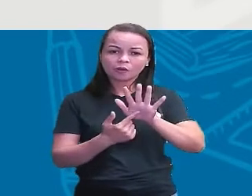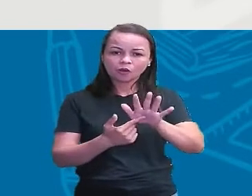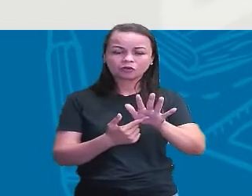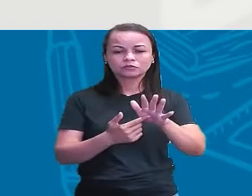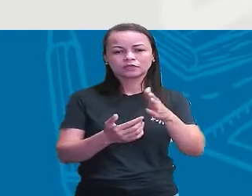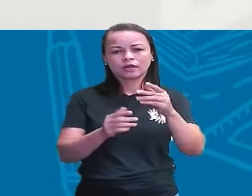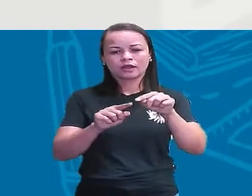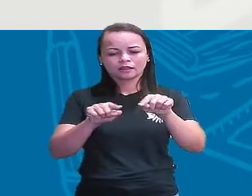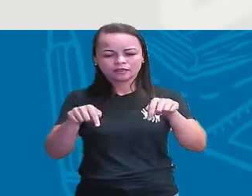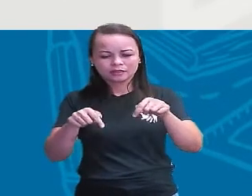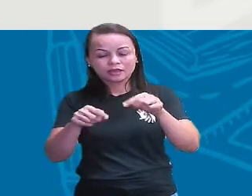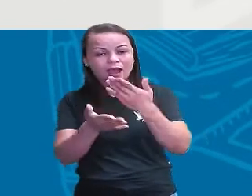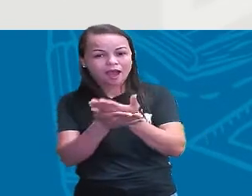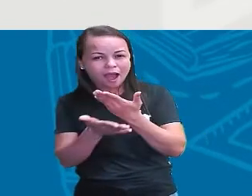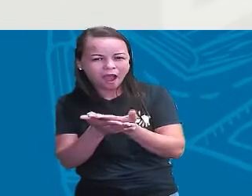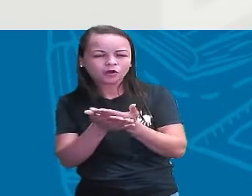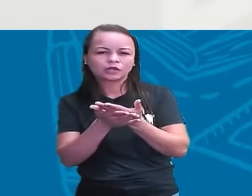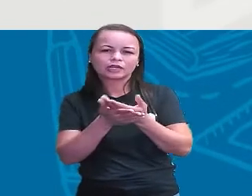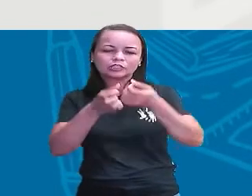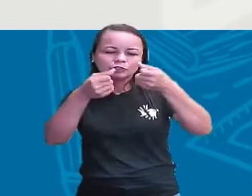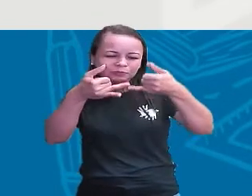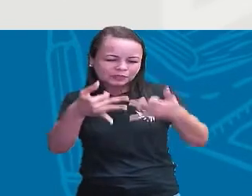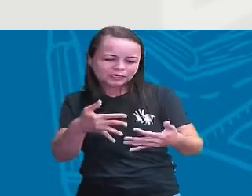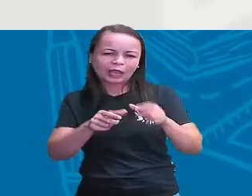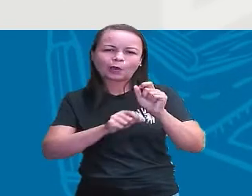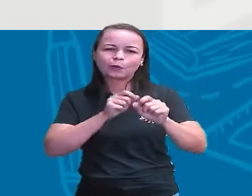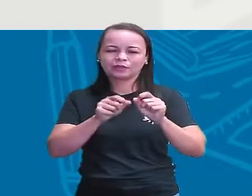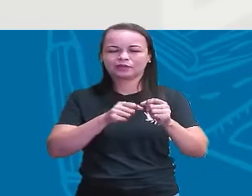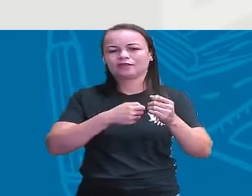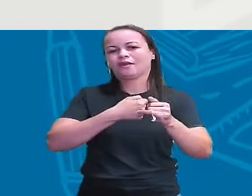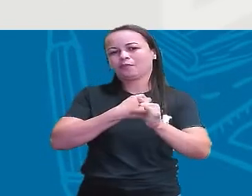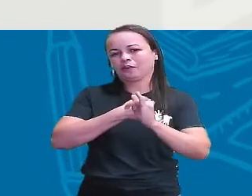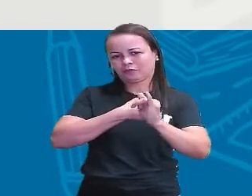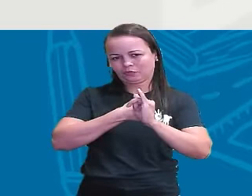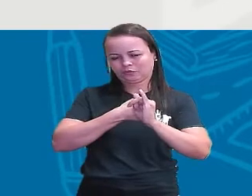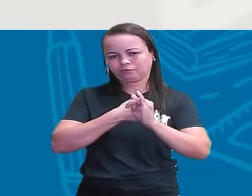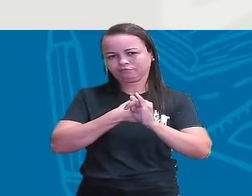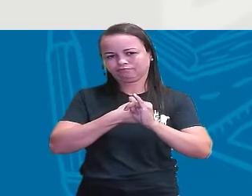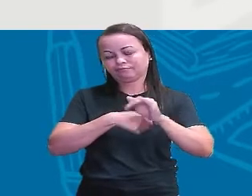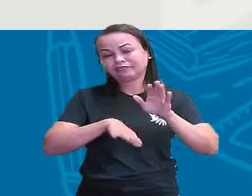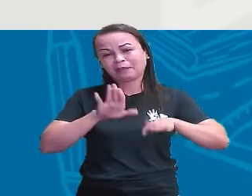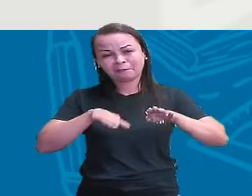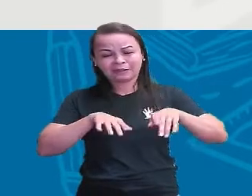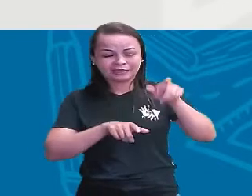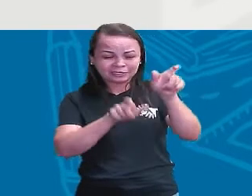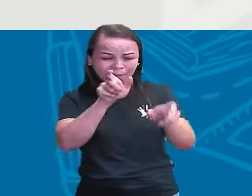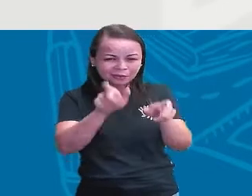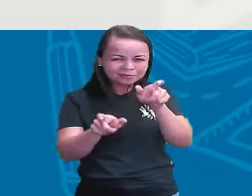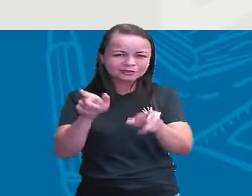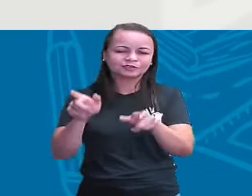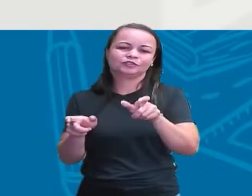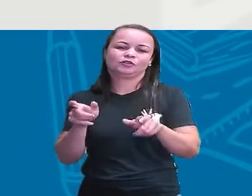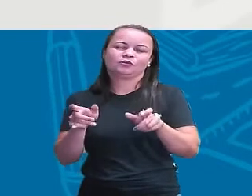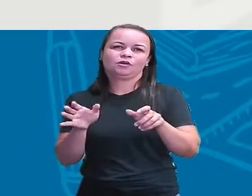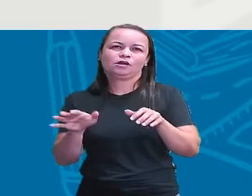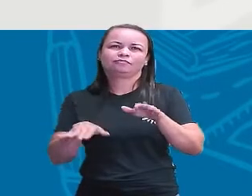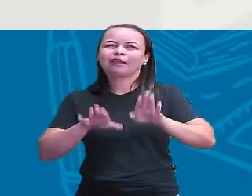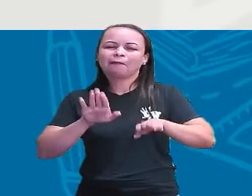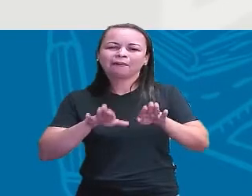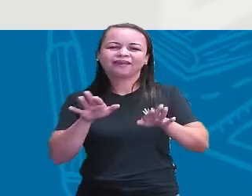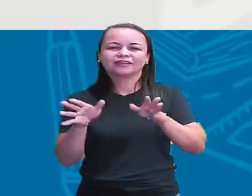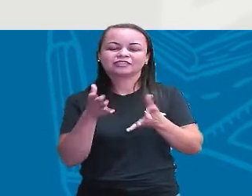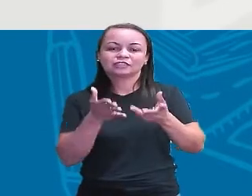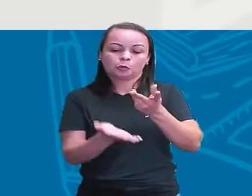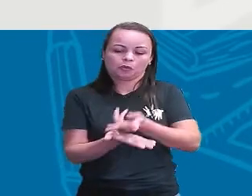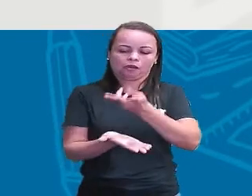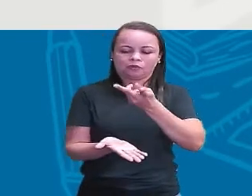o que é uma crônica. Então, assim, vai depender muito da pessoa, vai depender muito se aquele